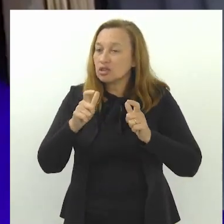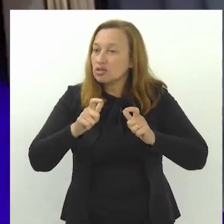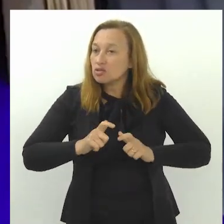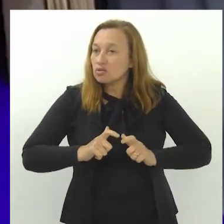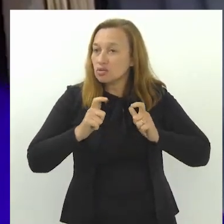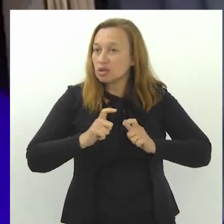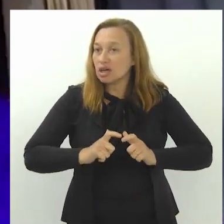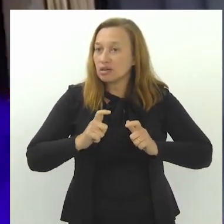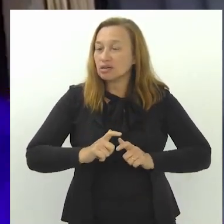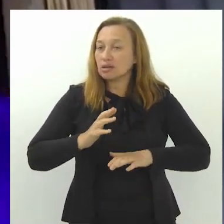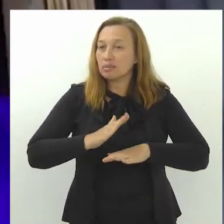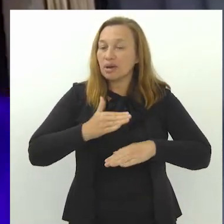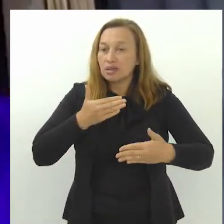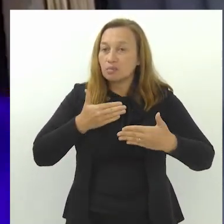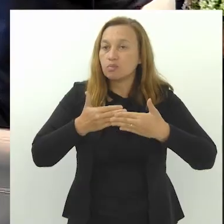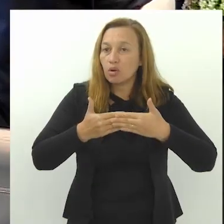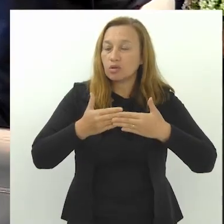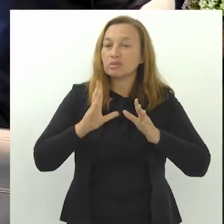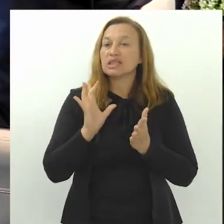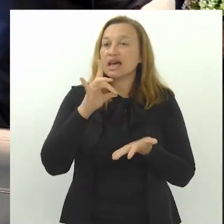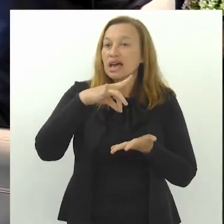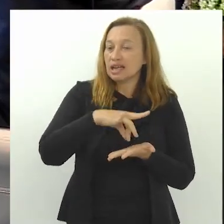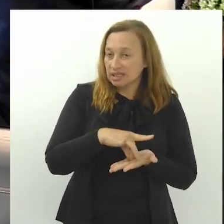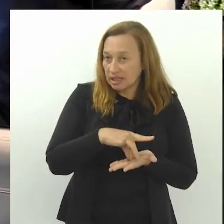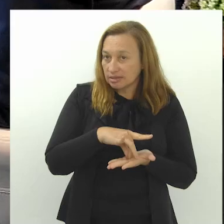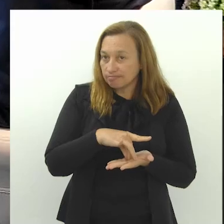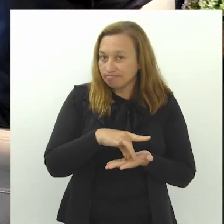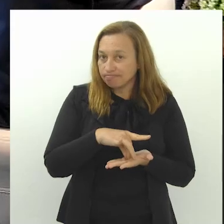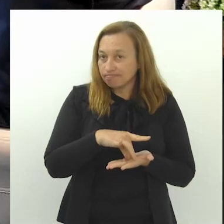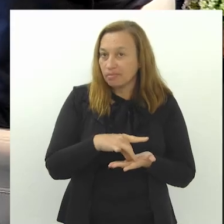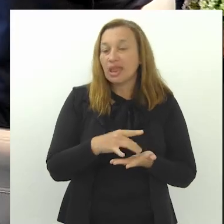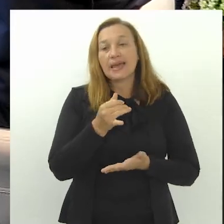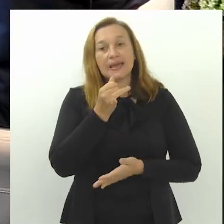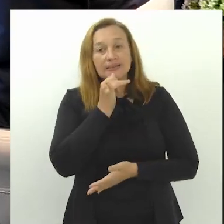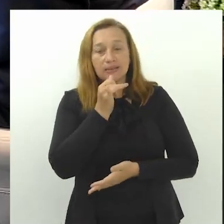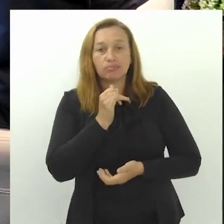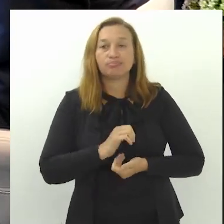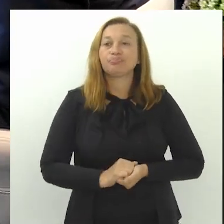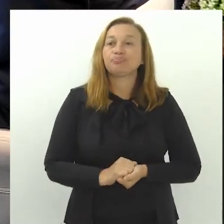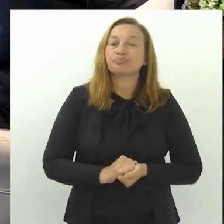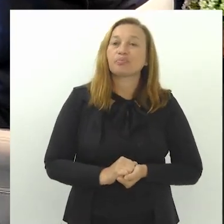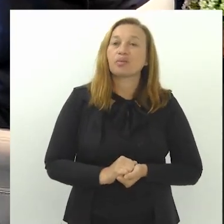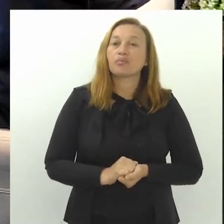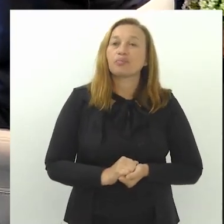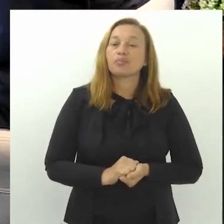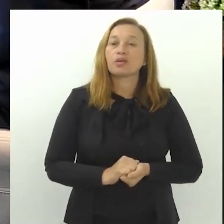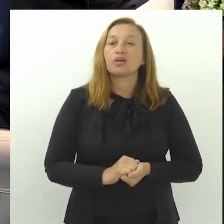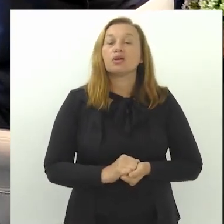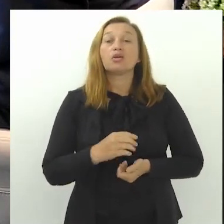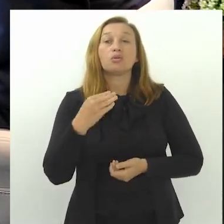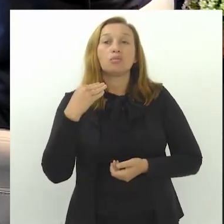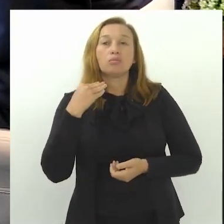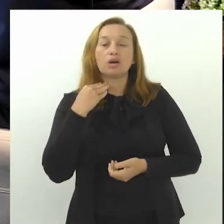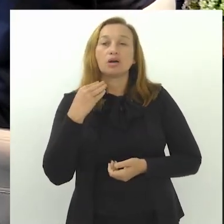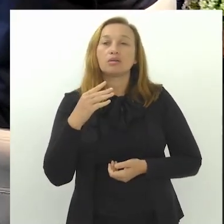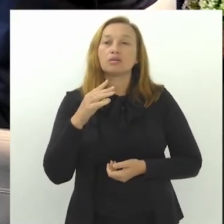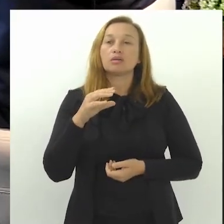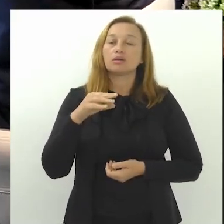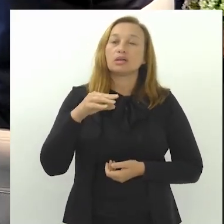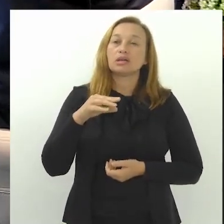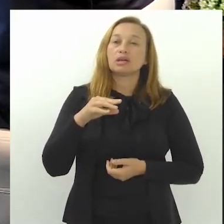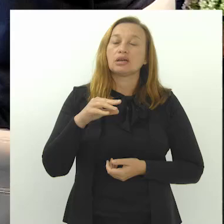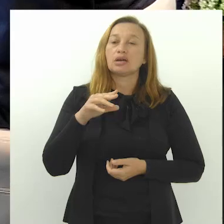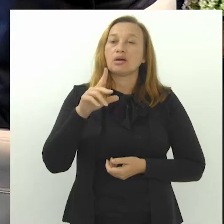desses espaços sejam mais próximas da realidade. Por exemplo, os bancos multilaterais